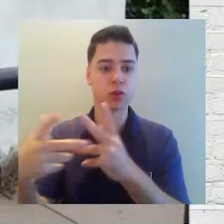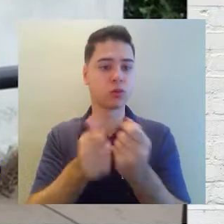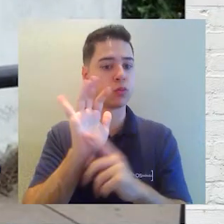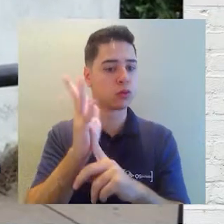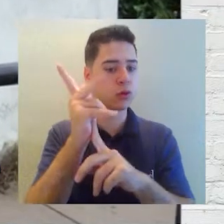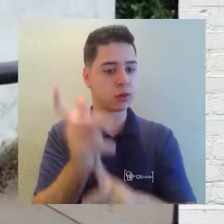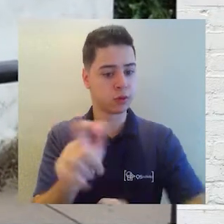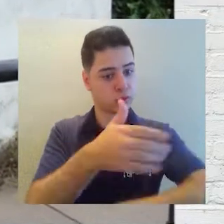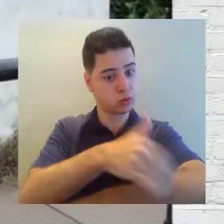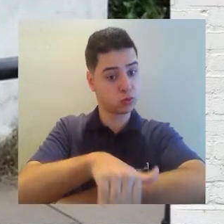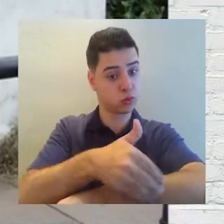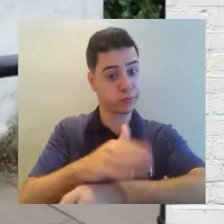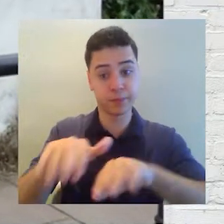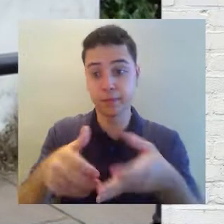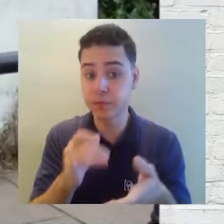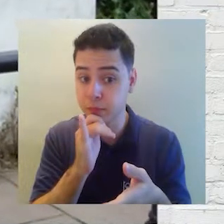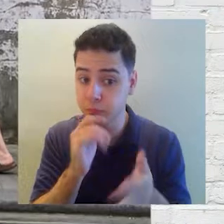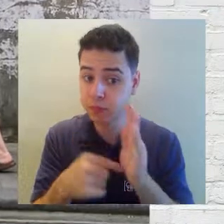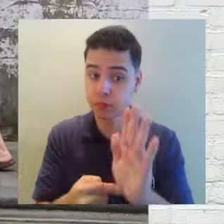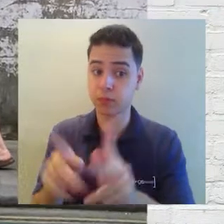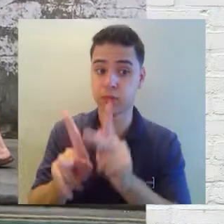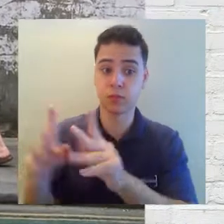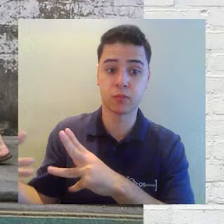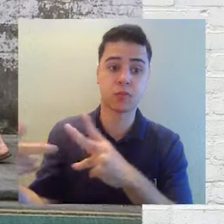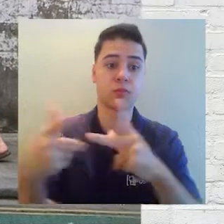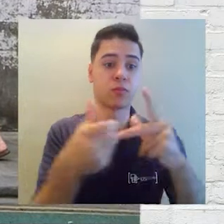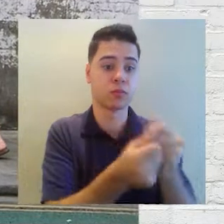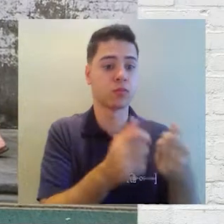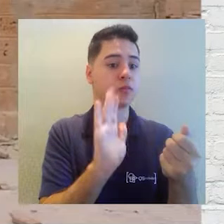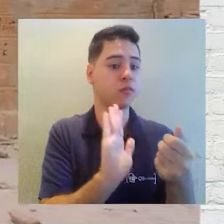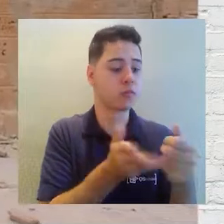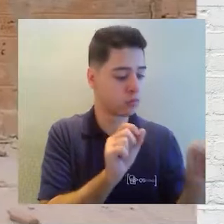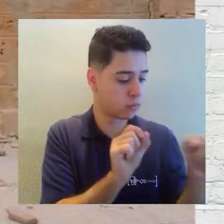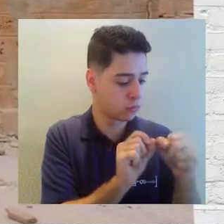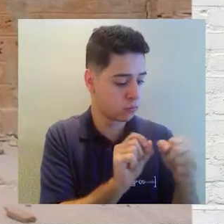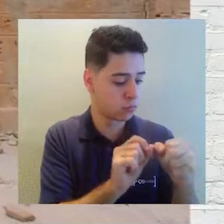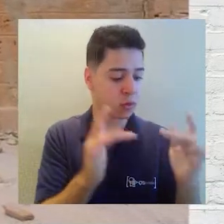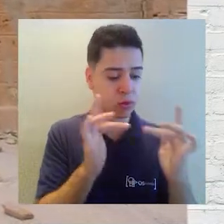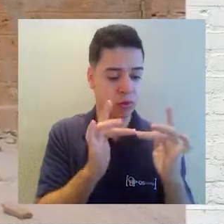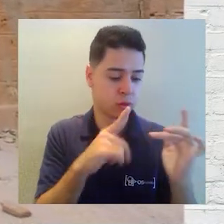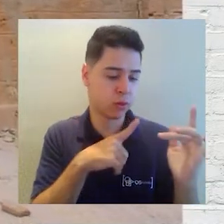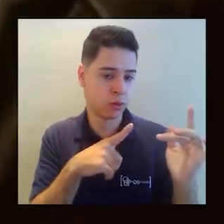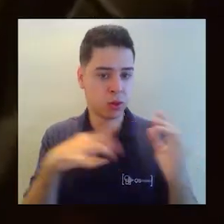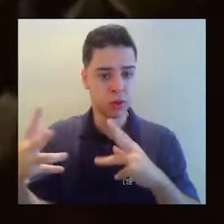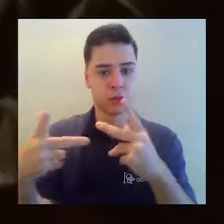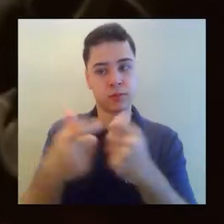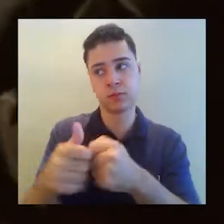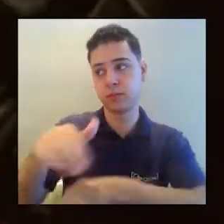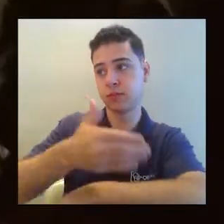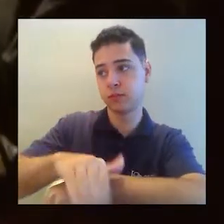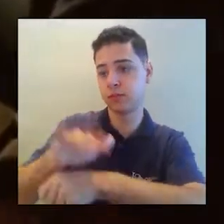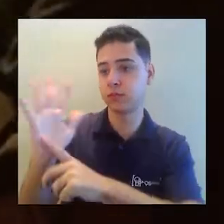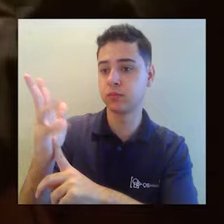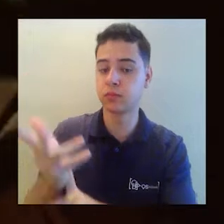sinônimo de arte de rua. A partir da popularização das obras feitas por ele, muita gente passou a ter contato com a street